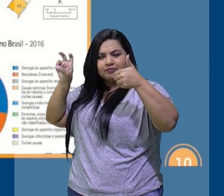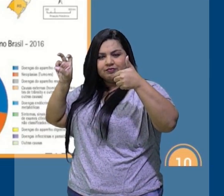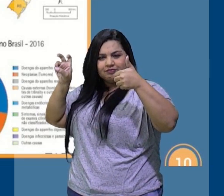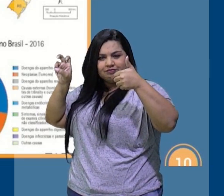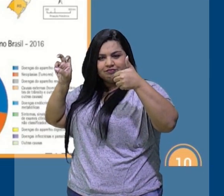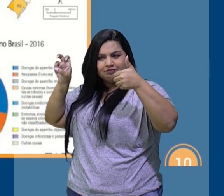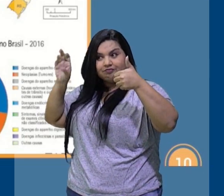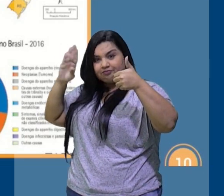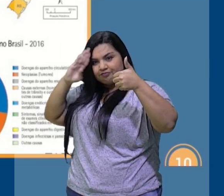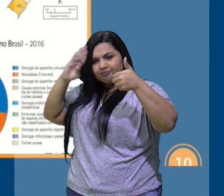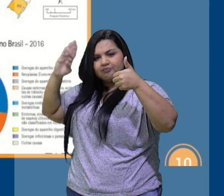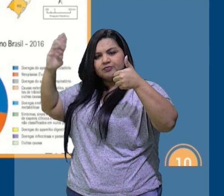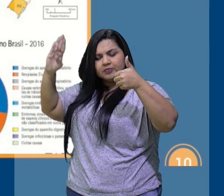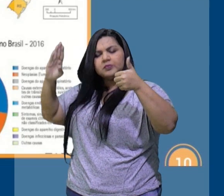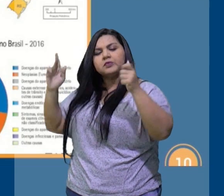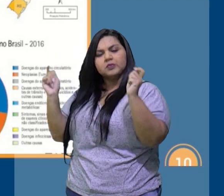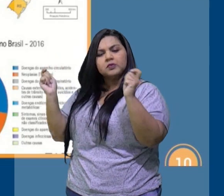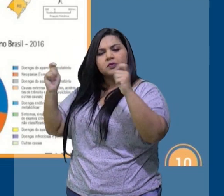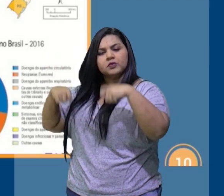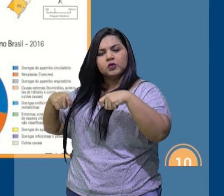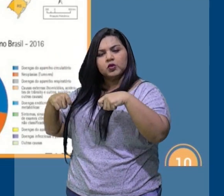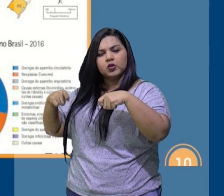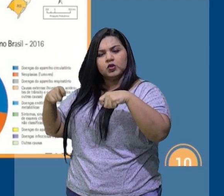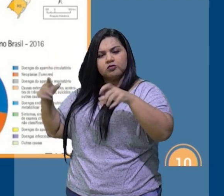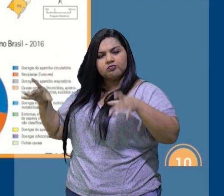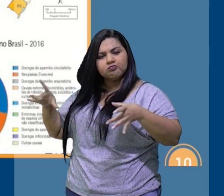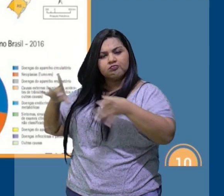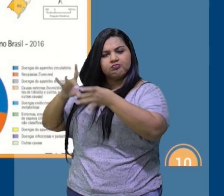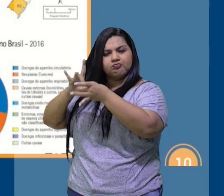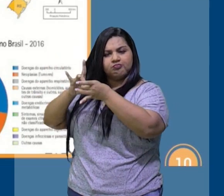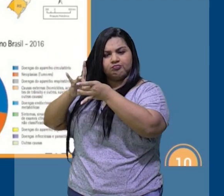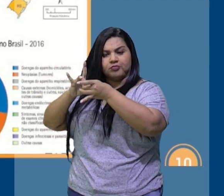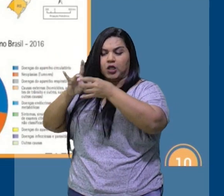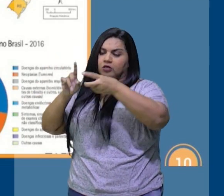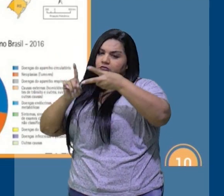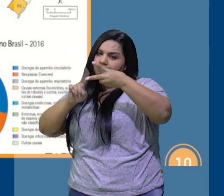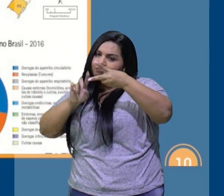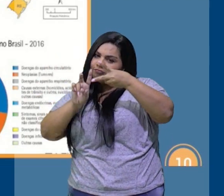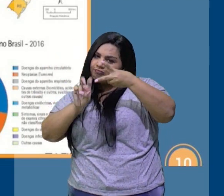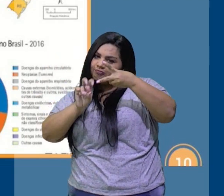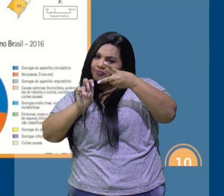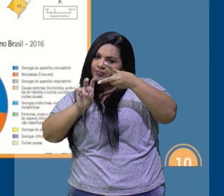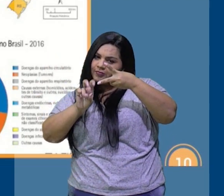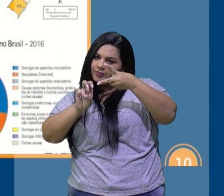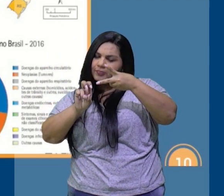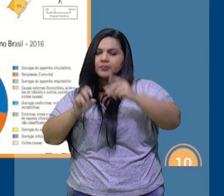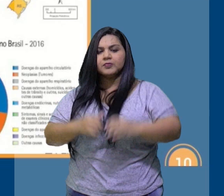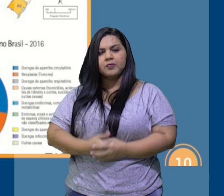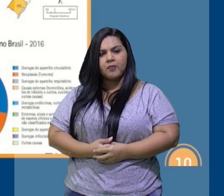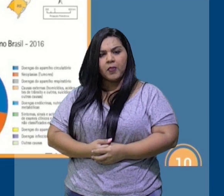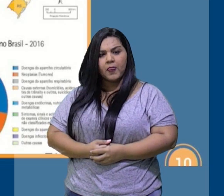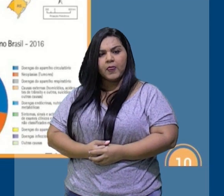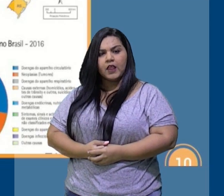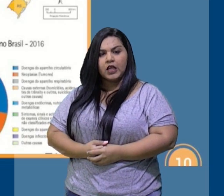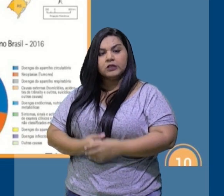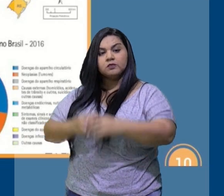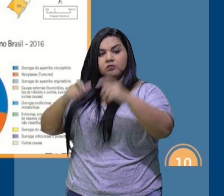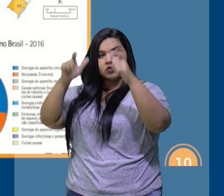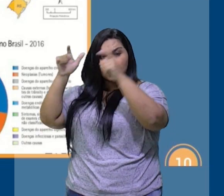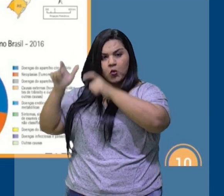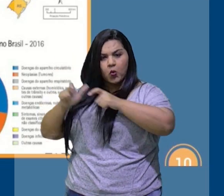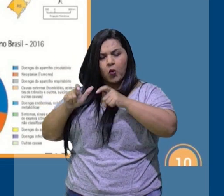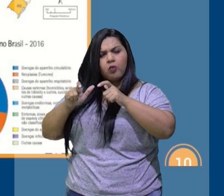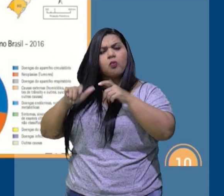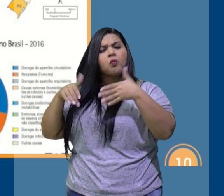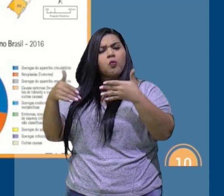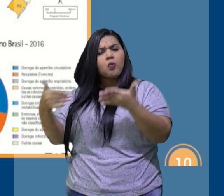título, lembram que ele também pode vir acompanhado de um subtítulo. Então, aqui eu tenho mortalidade e aqui o